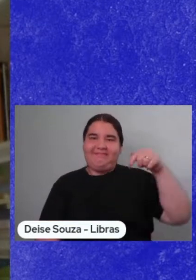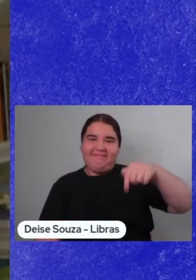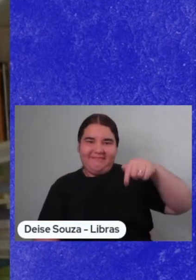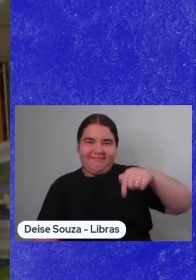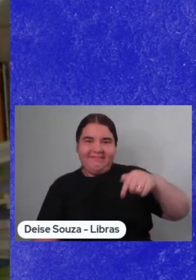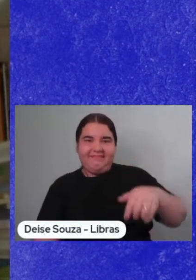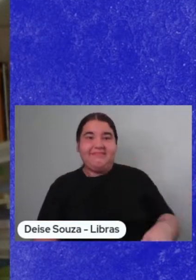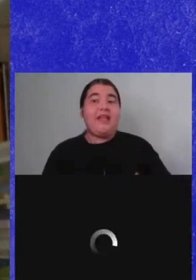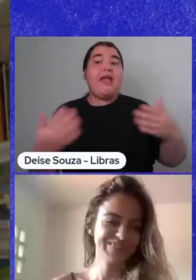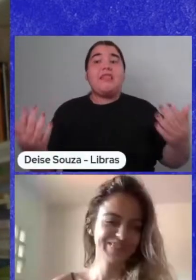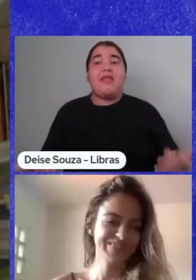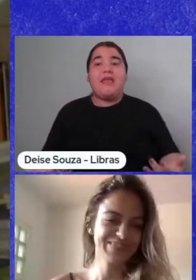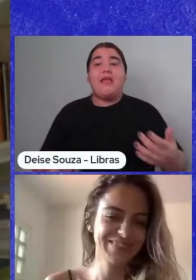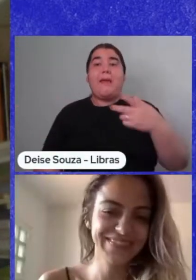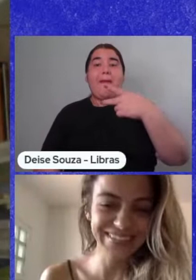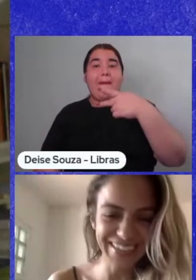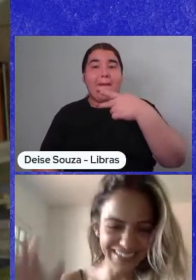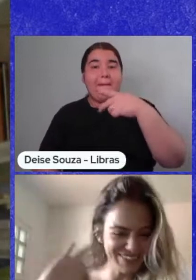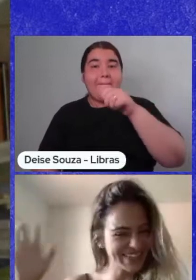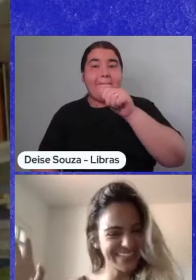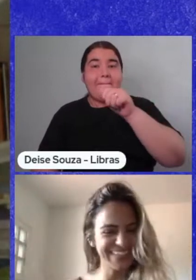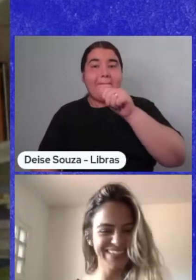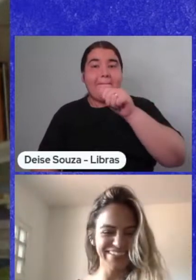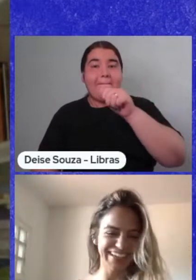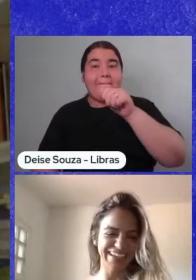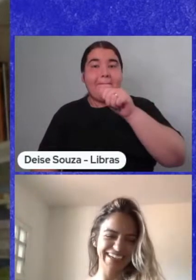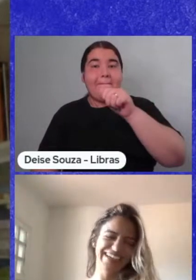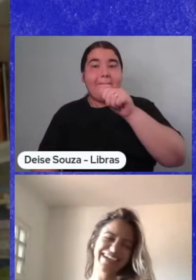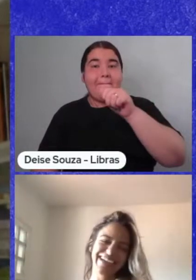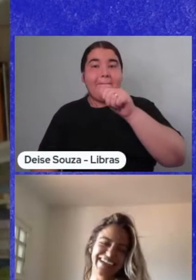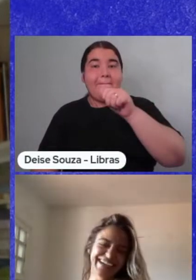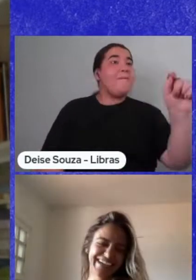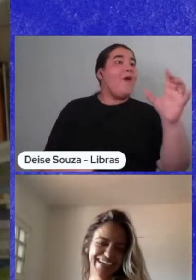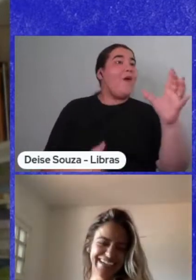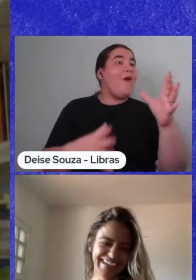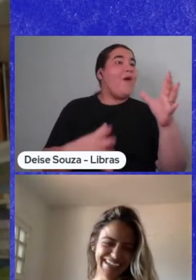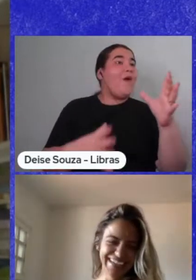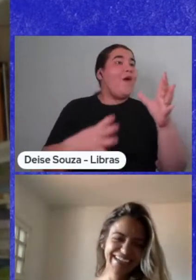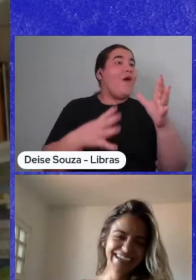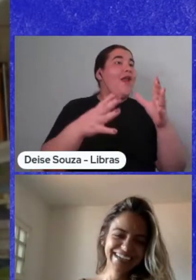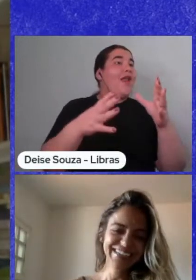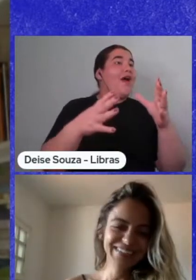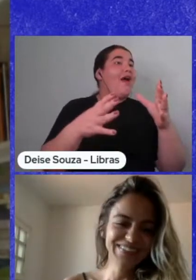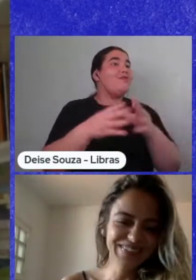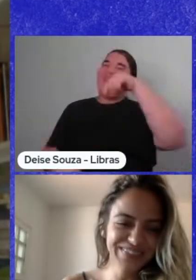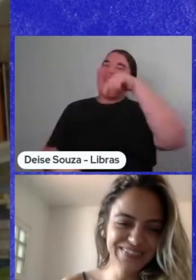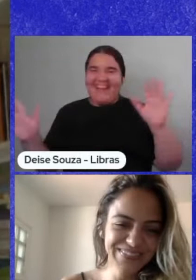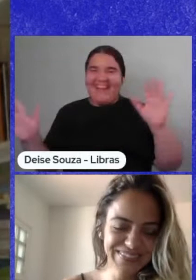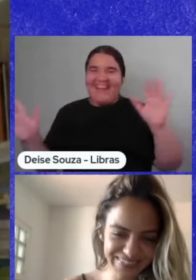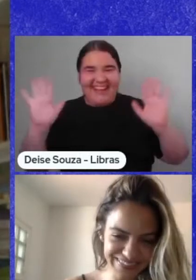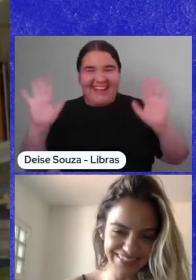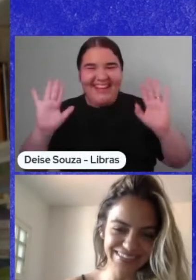Cadê a Palha? Sumiu. Palha foi embora, apareceu. Não, tô aqui. Olá. Tudo bem? Seja bem-vindo ao Curta